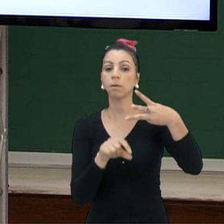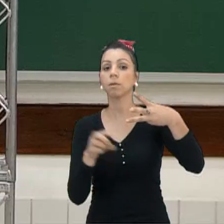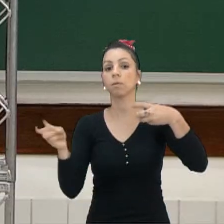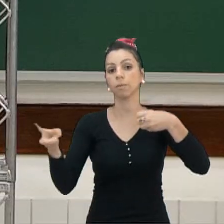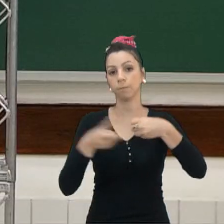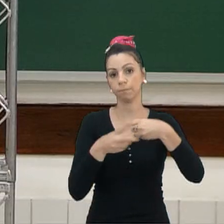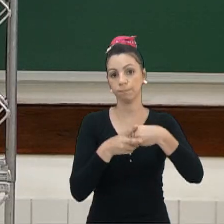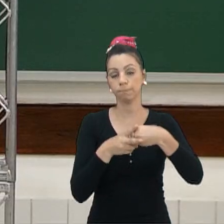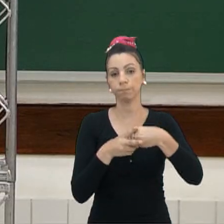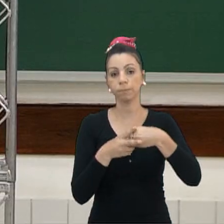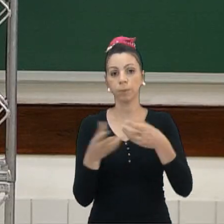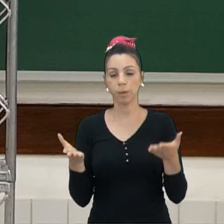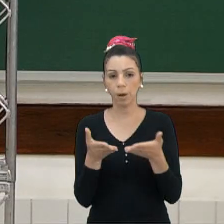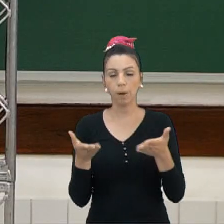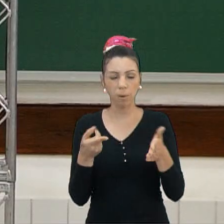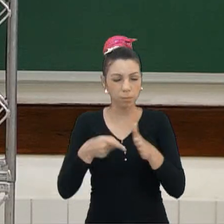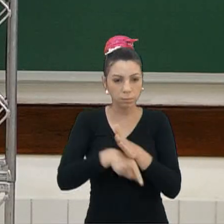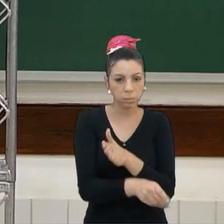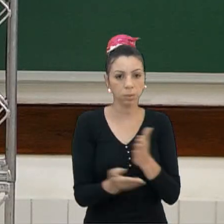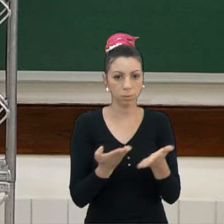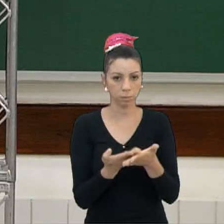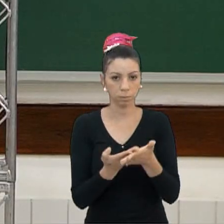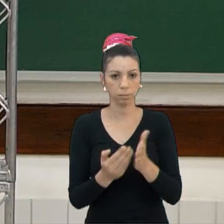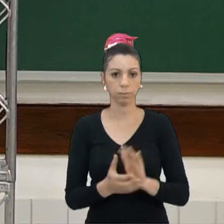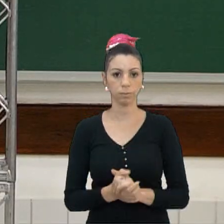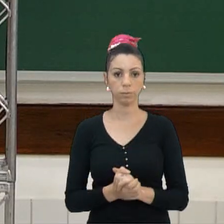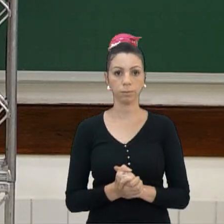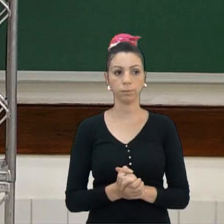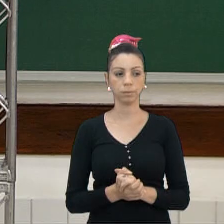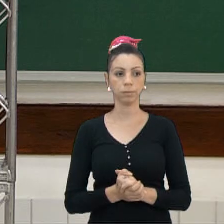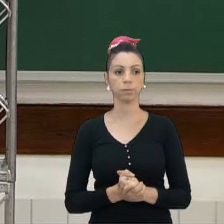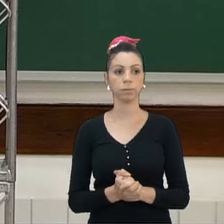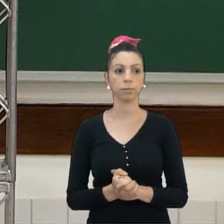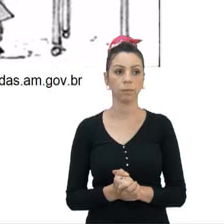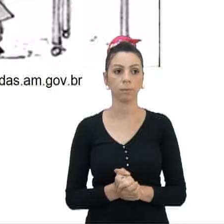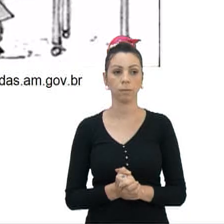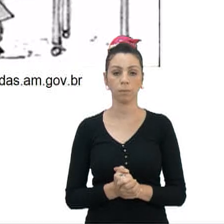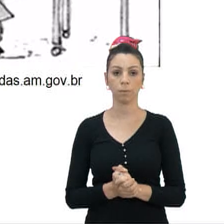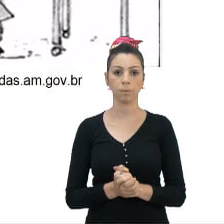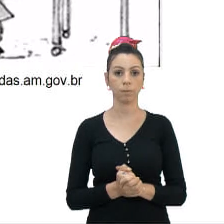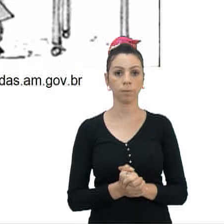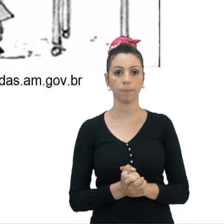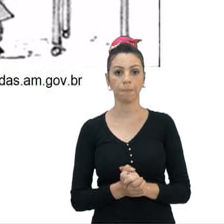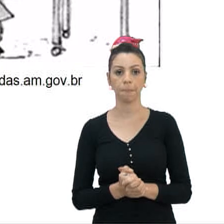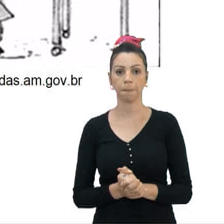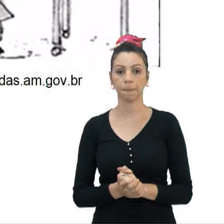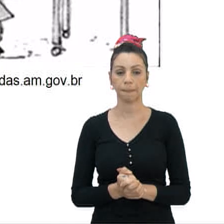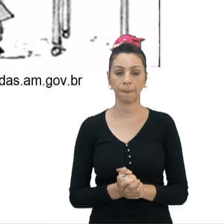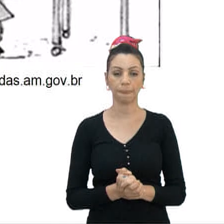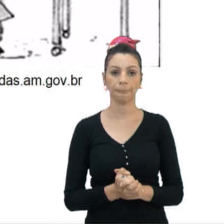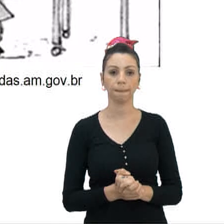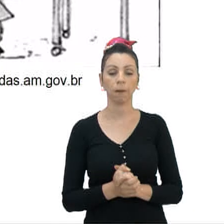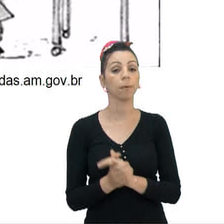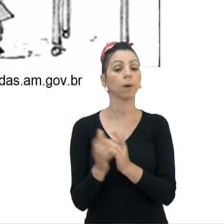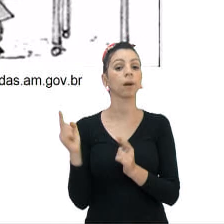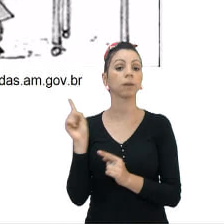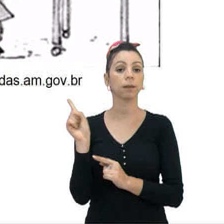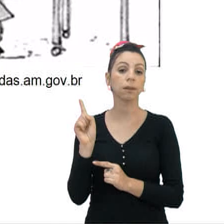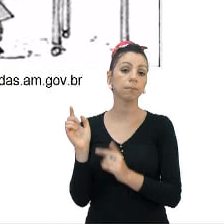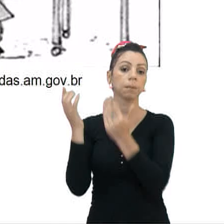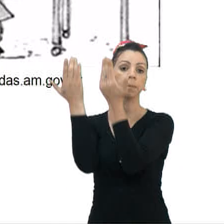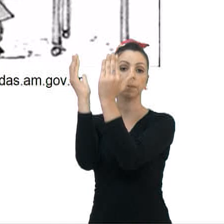que nós vamos falar um pouquinho deles. Tenho aqui, ó, para a gente analisar os modos